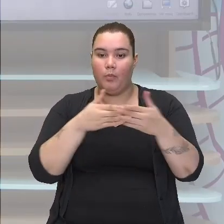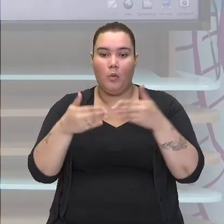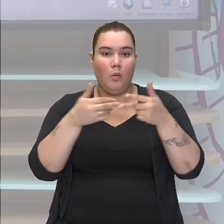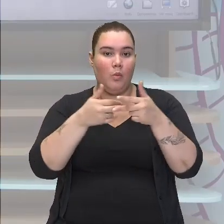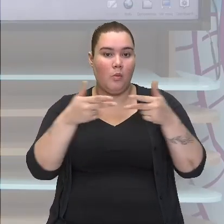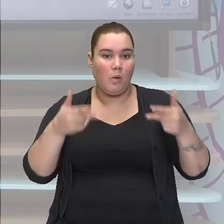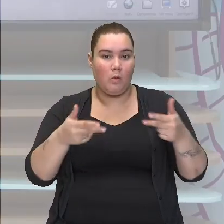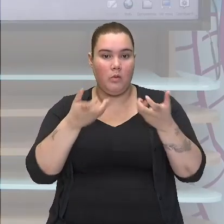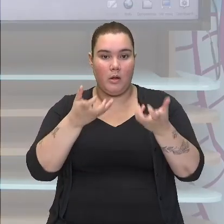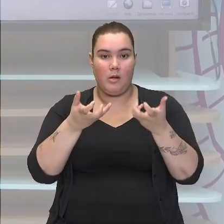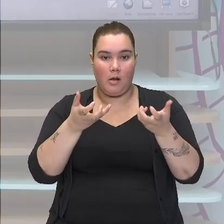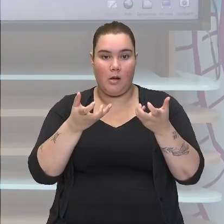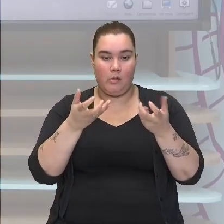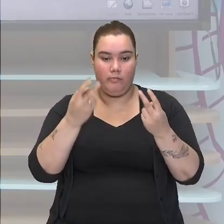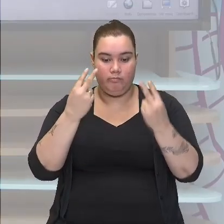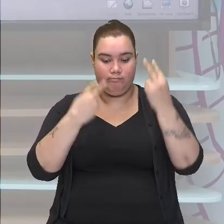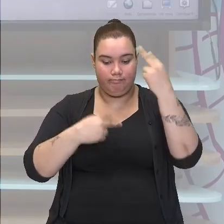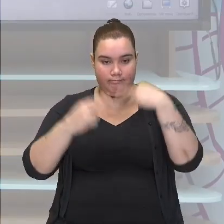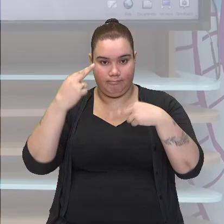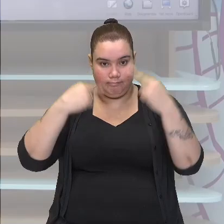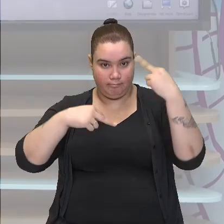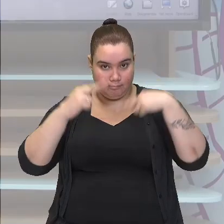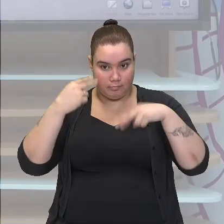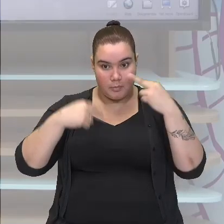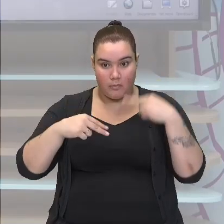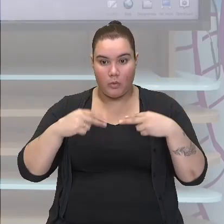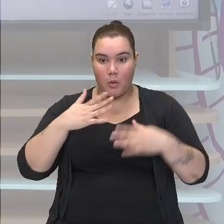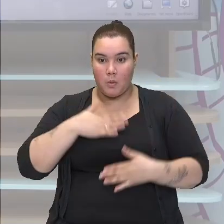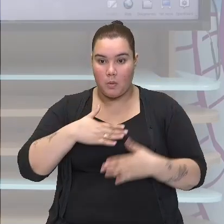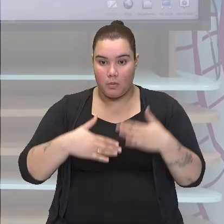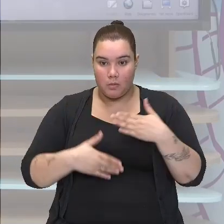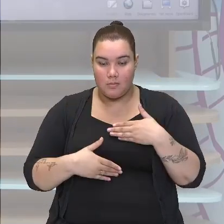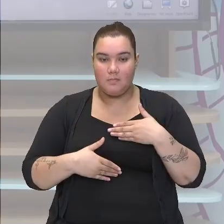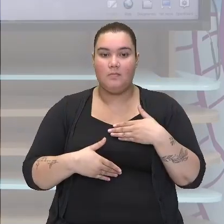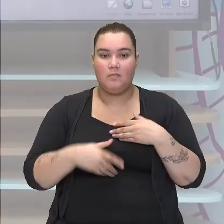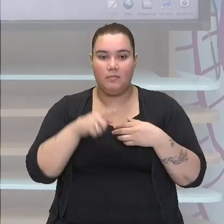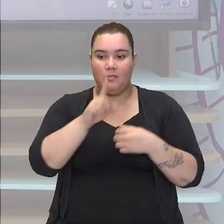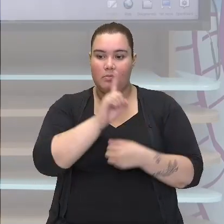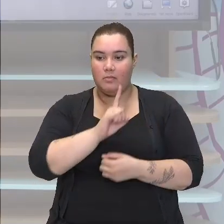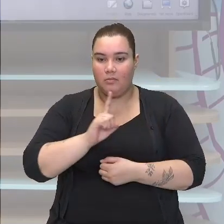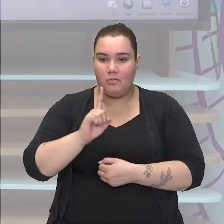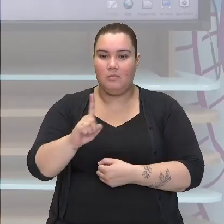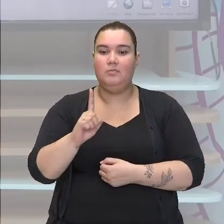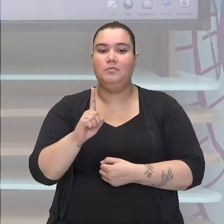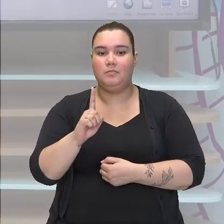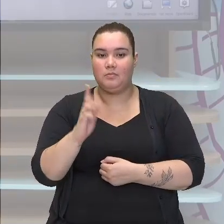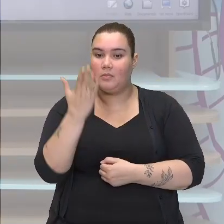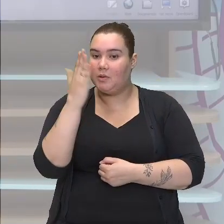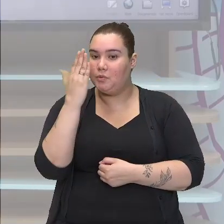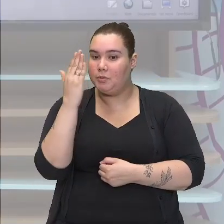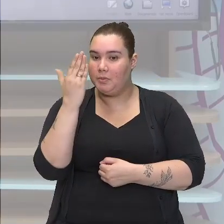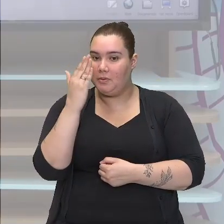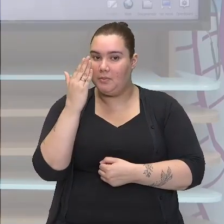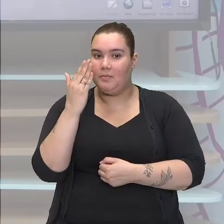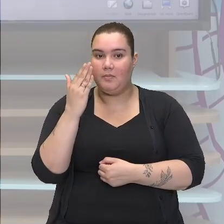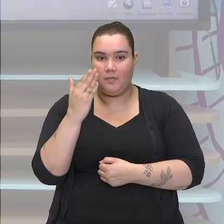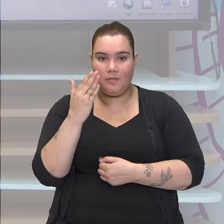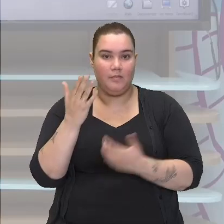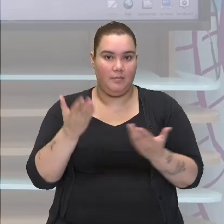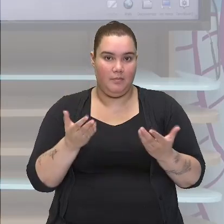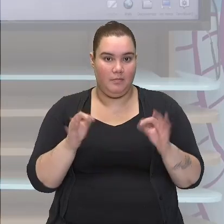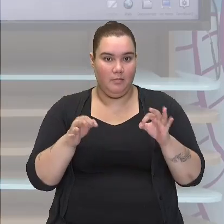quer visualizar em relação ao teu corpo, você se bota logo na frente do espelho, olha aí. Ou